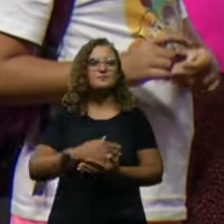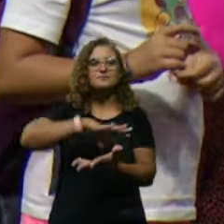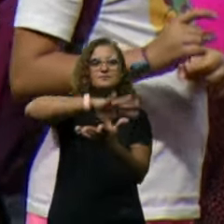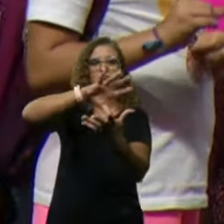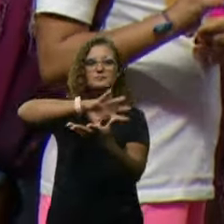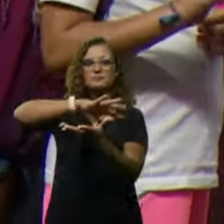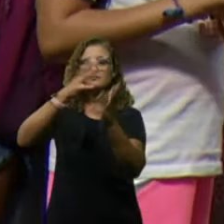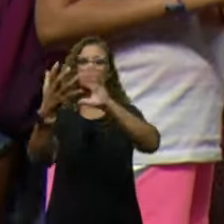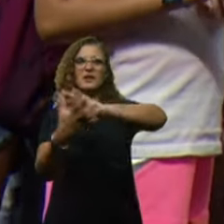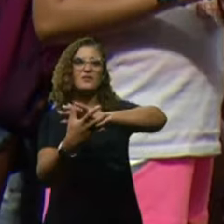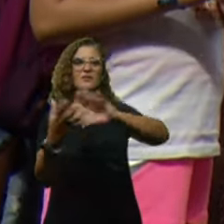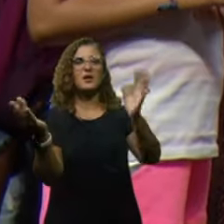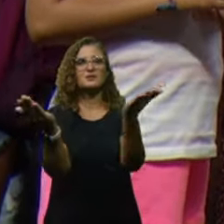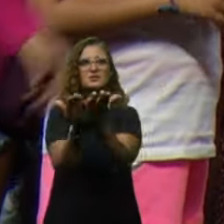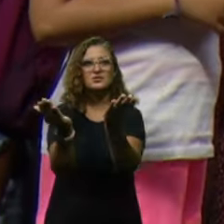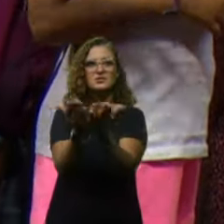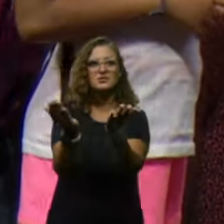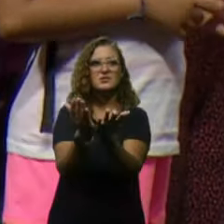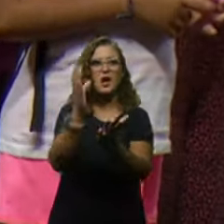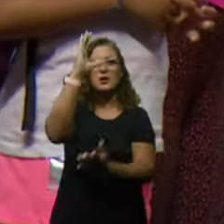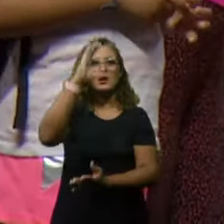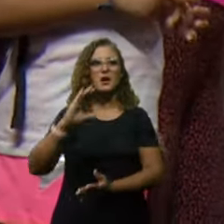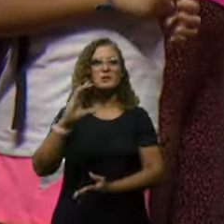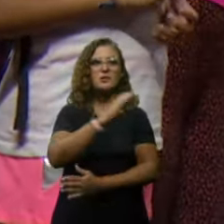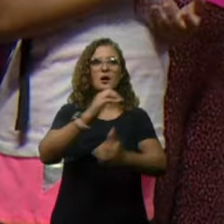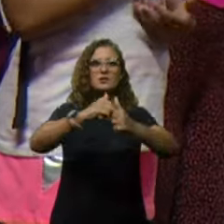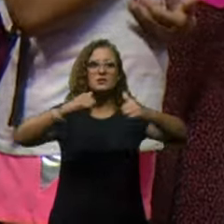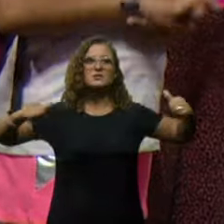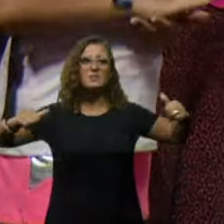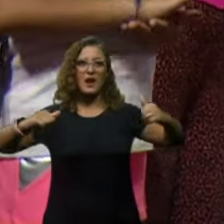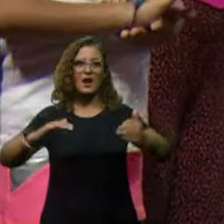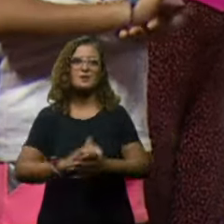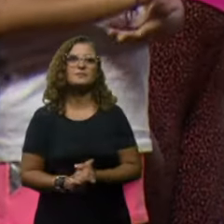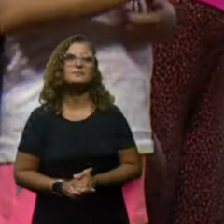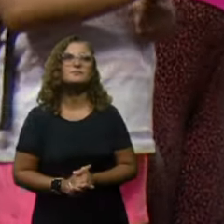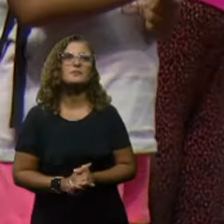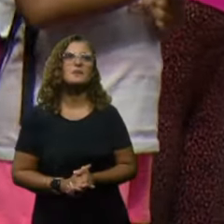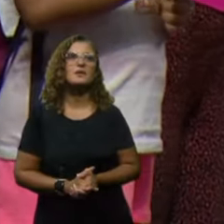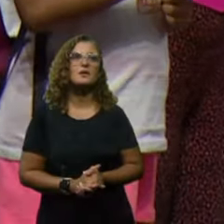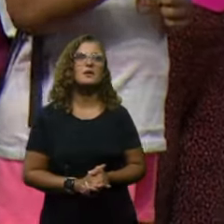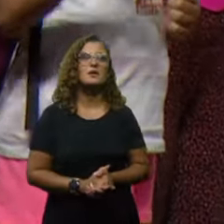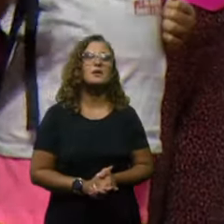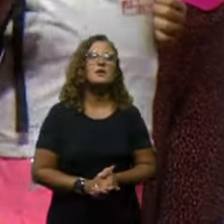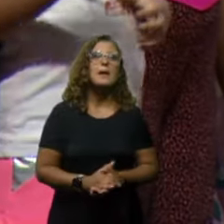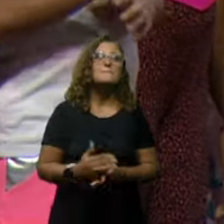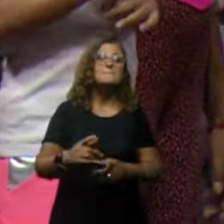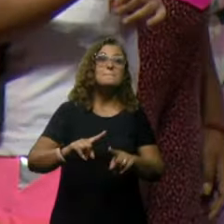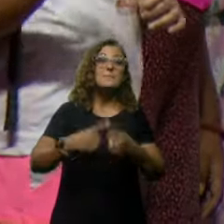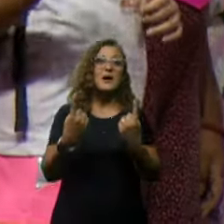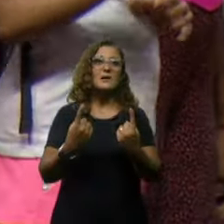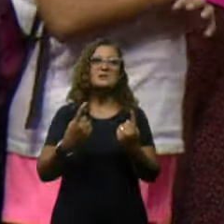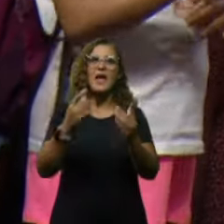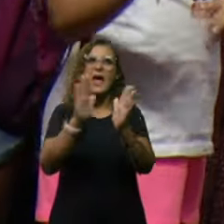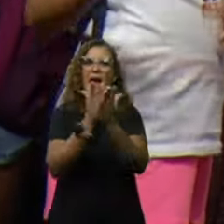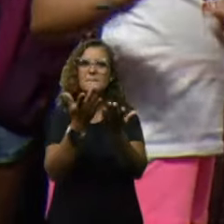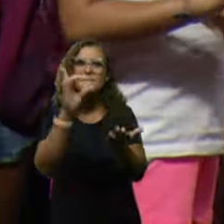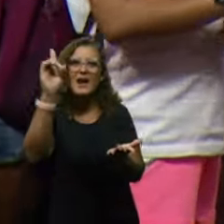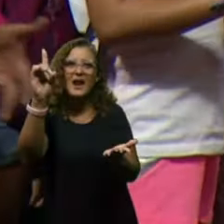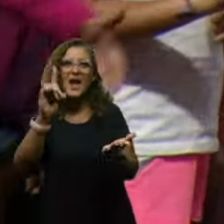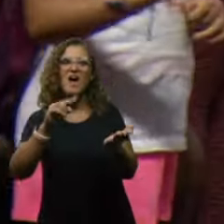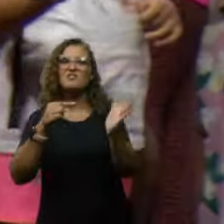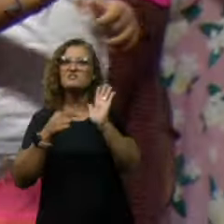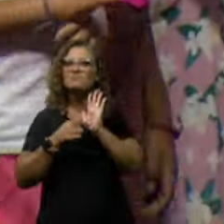rua O que aconteceu com a gente tem uma abertura de mente na palavra só escritura pela escritura